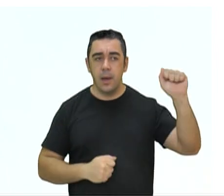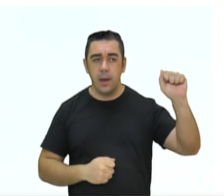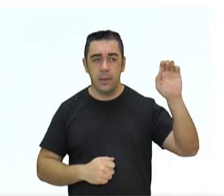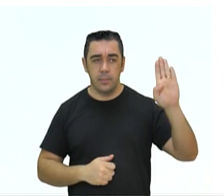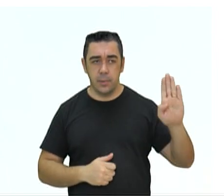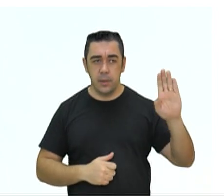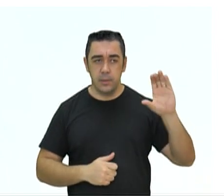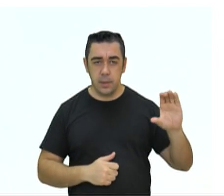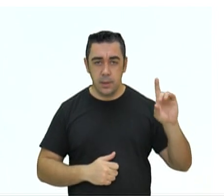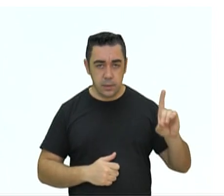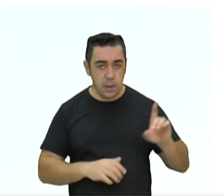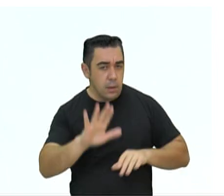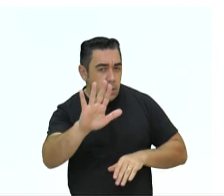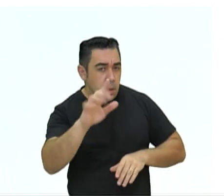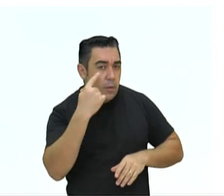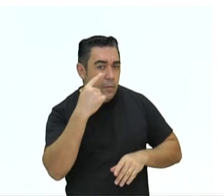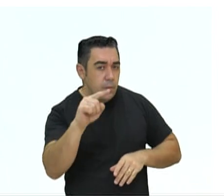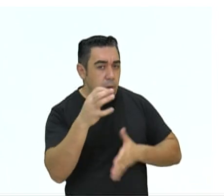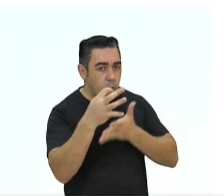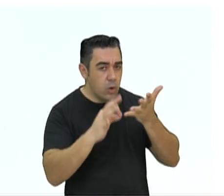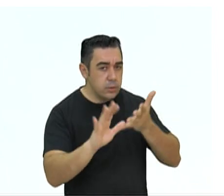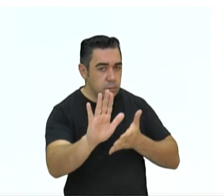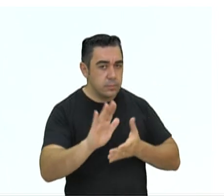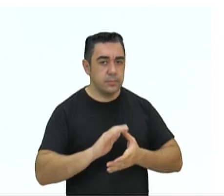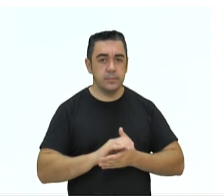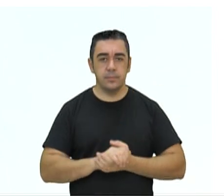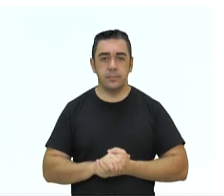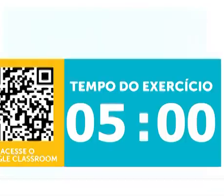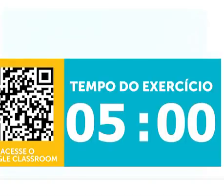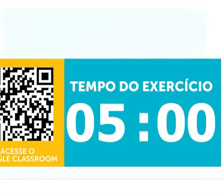vocês realizarem a atividade, nós voltamos com a correção.